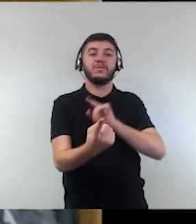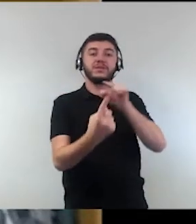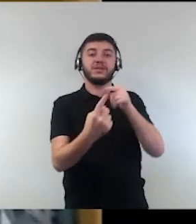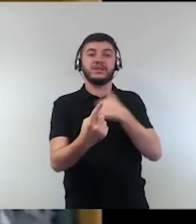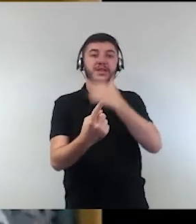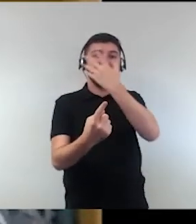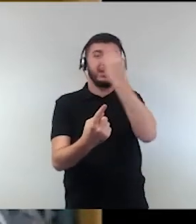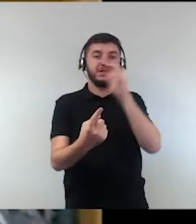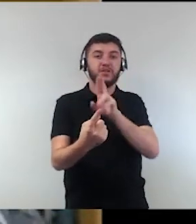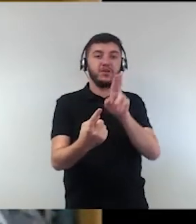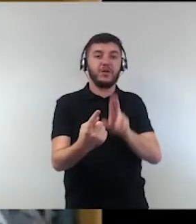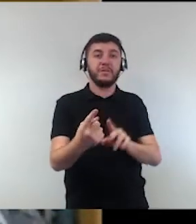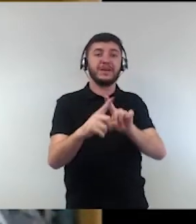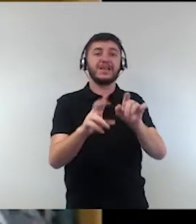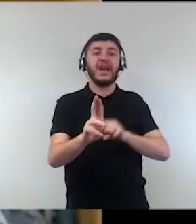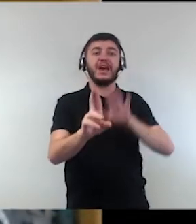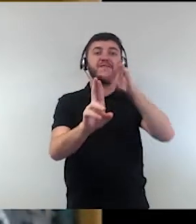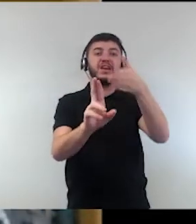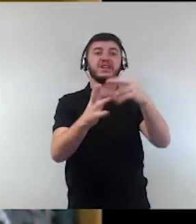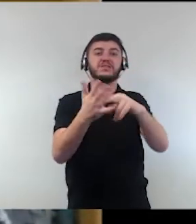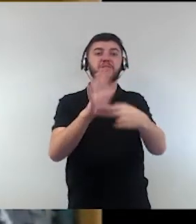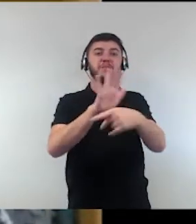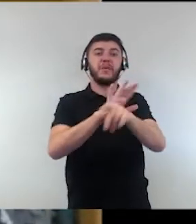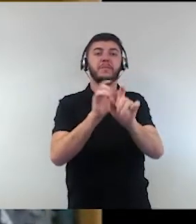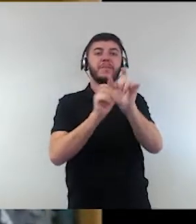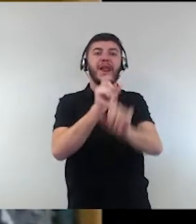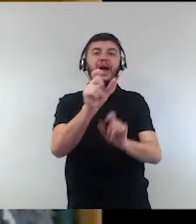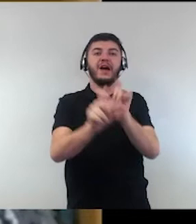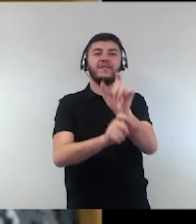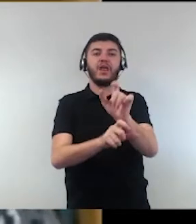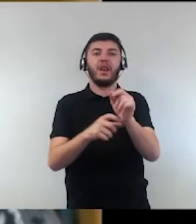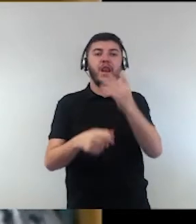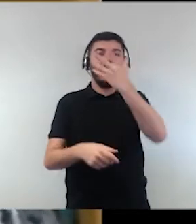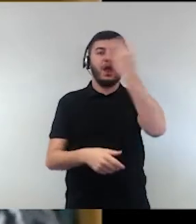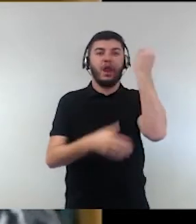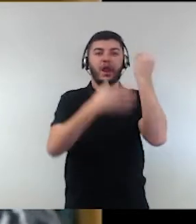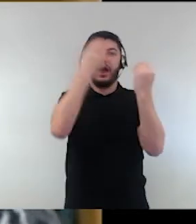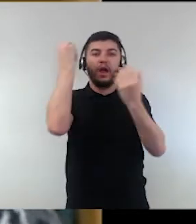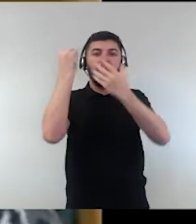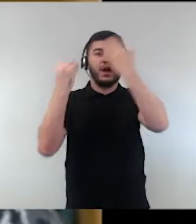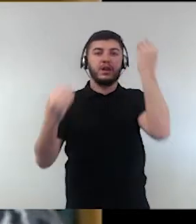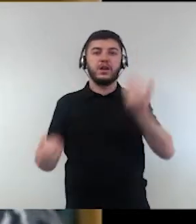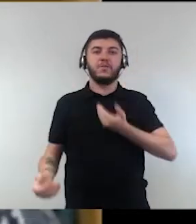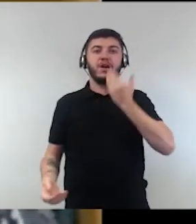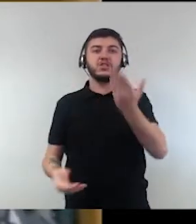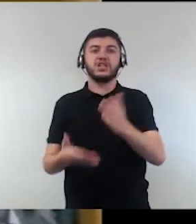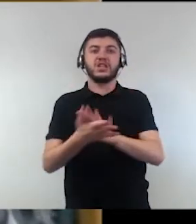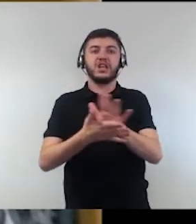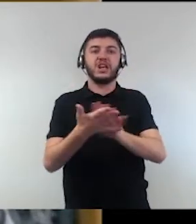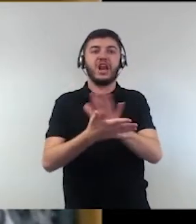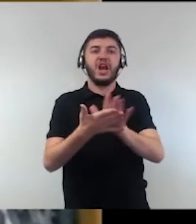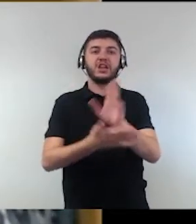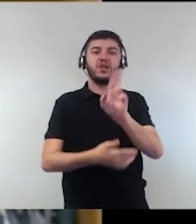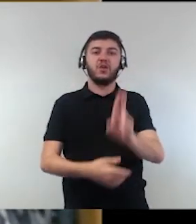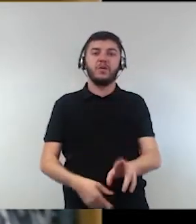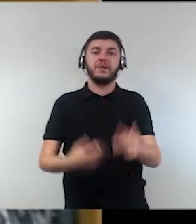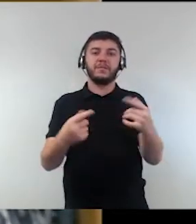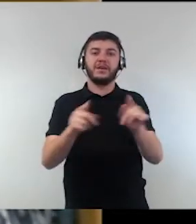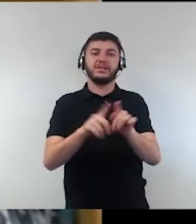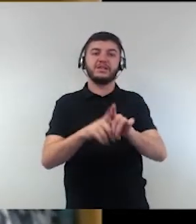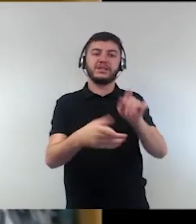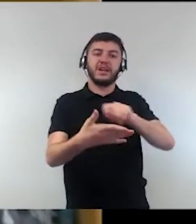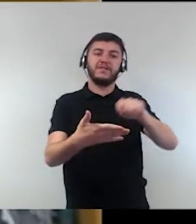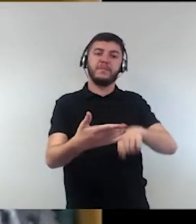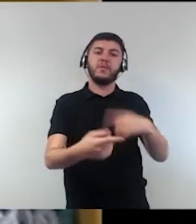do significado daquelas palavras. Então não adianta mais ter um nome, precisa escrever para que aquelas coisas